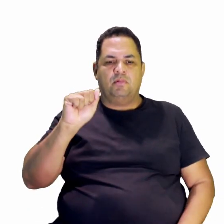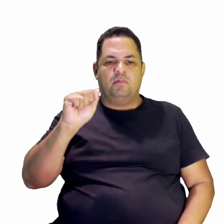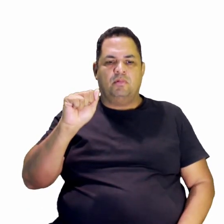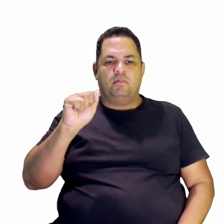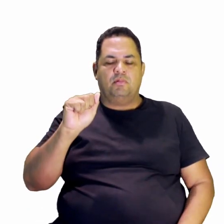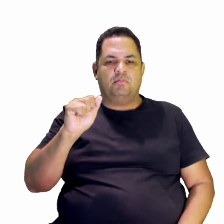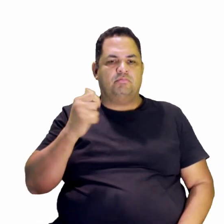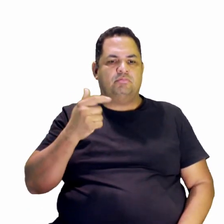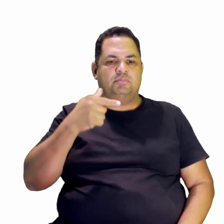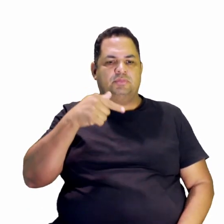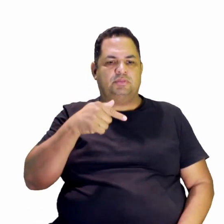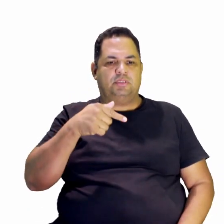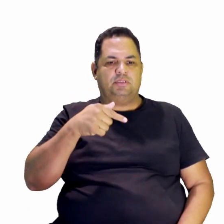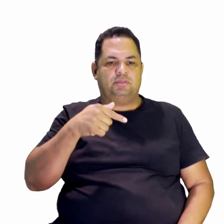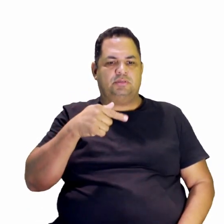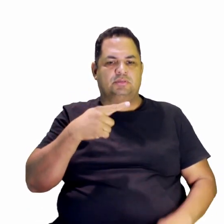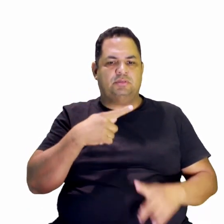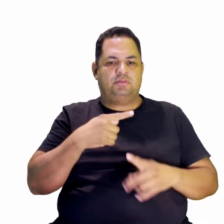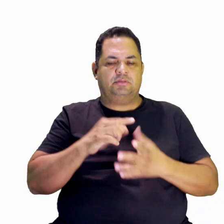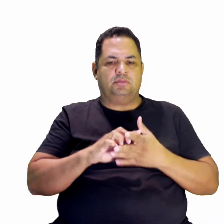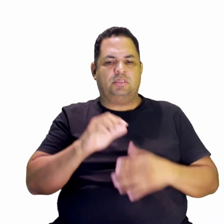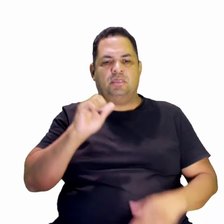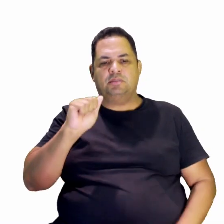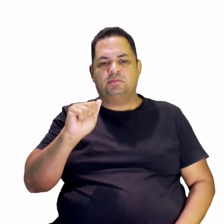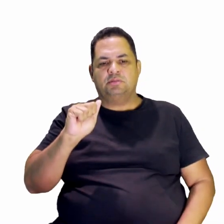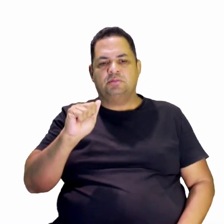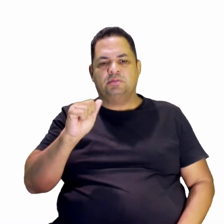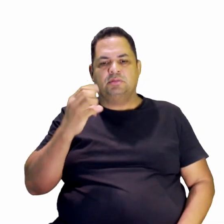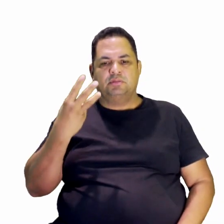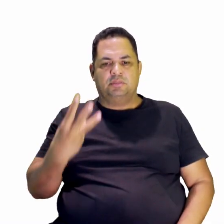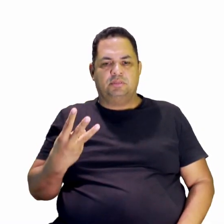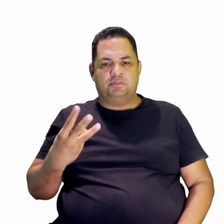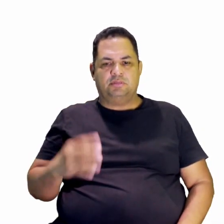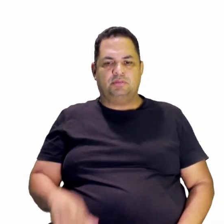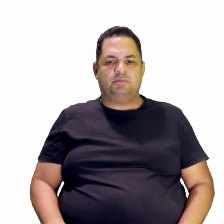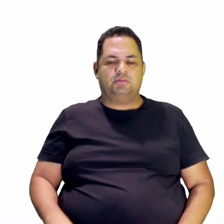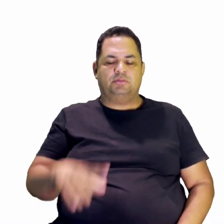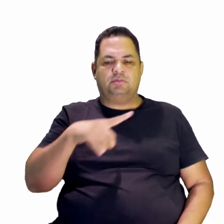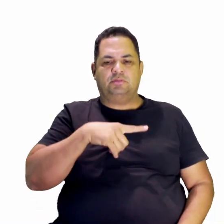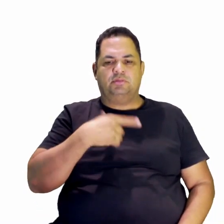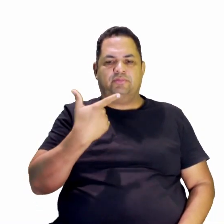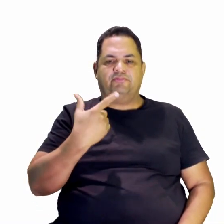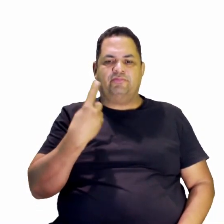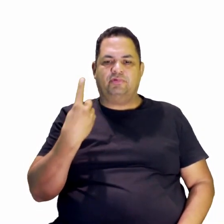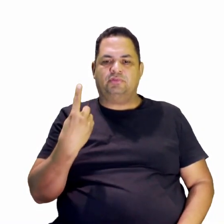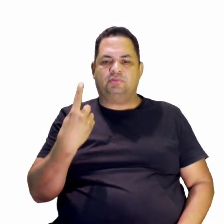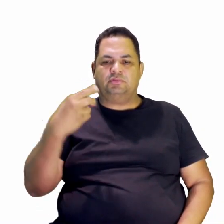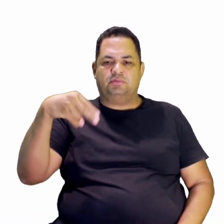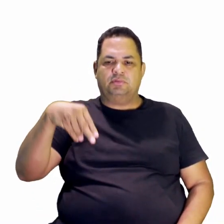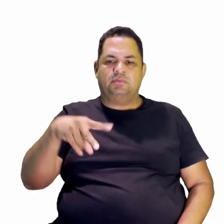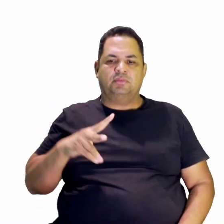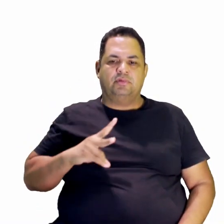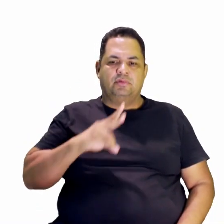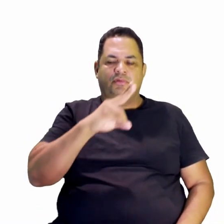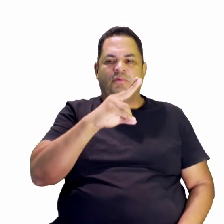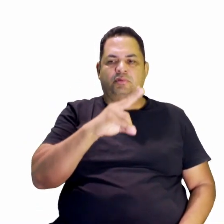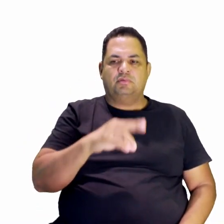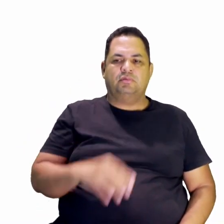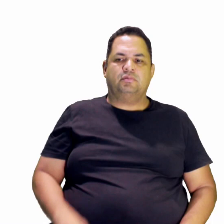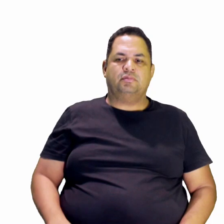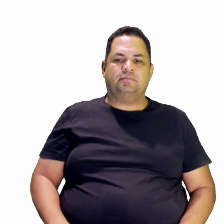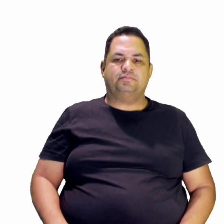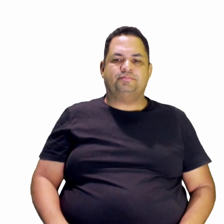Não diz que é 7 e a aceleração não é 3, então nós temos aí uma força de